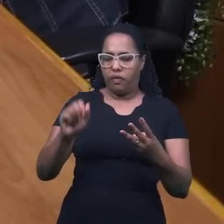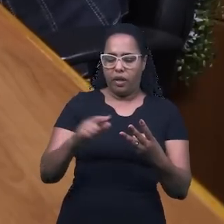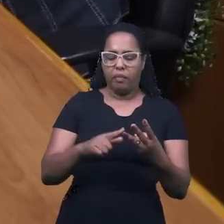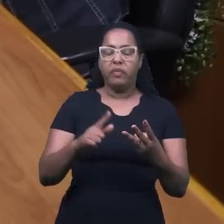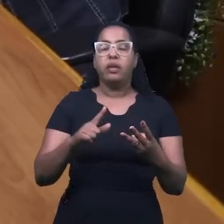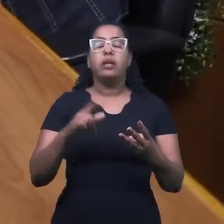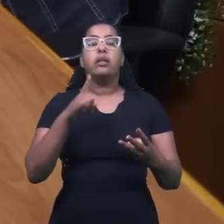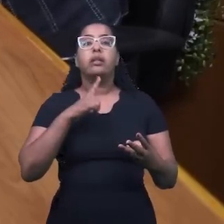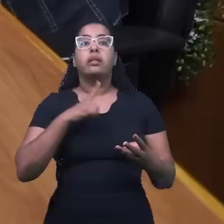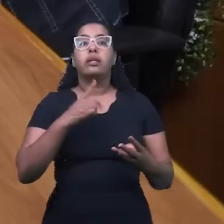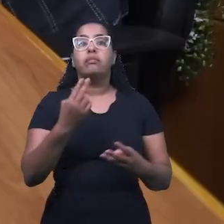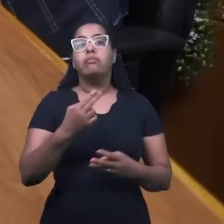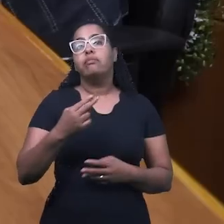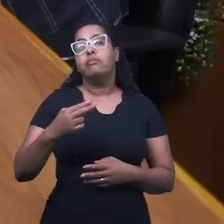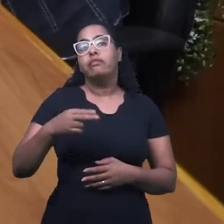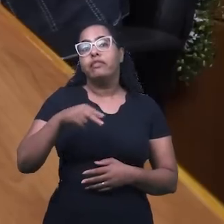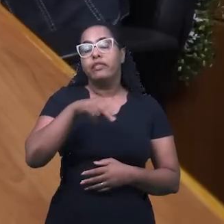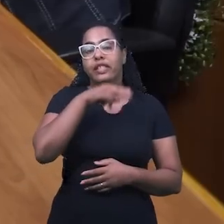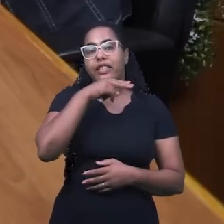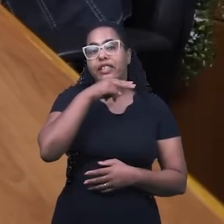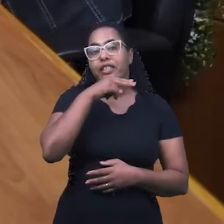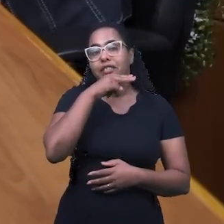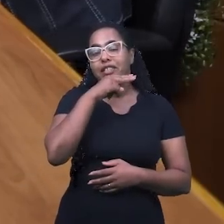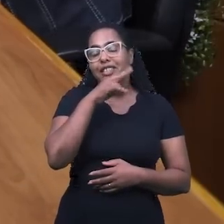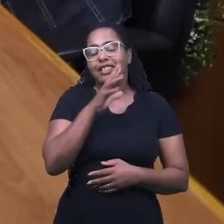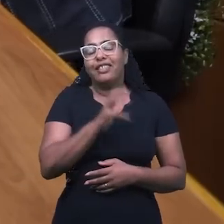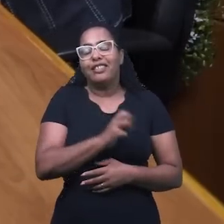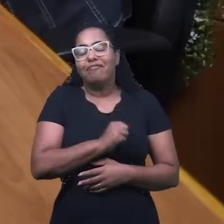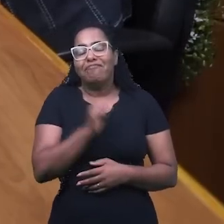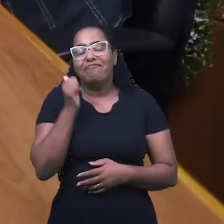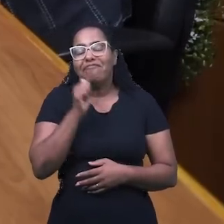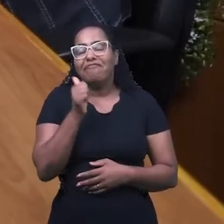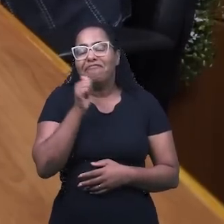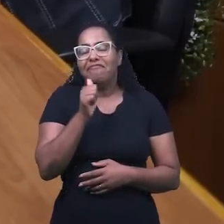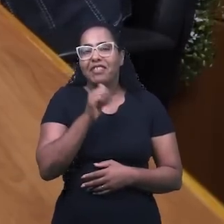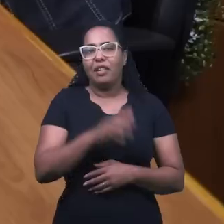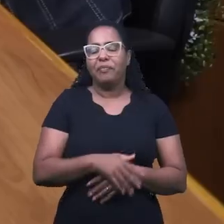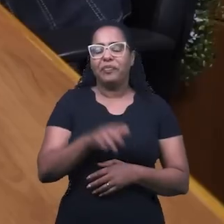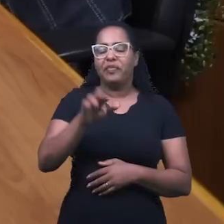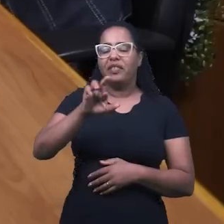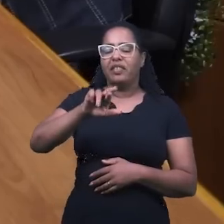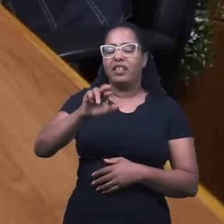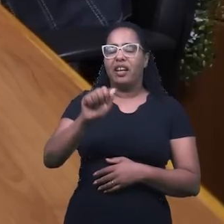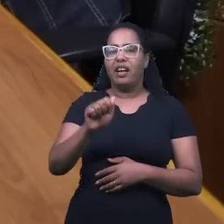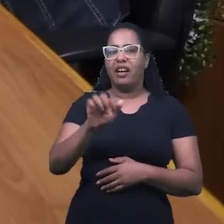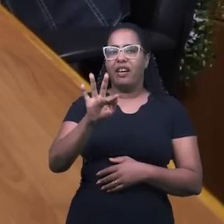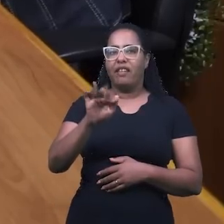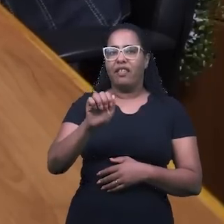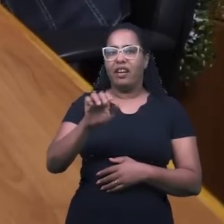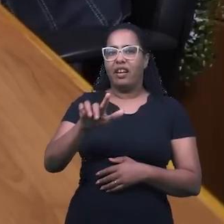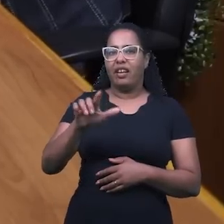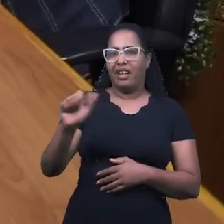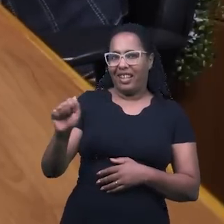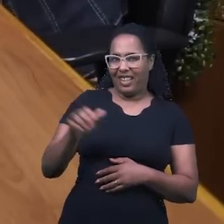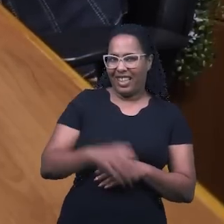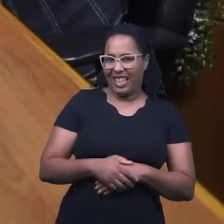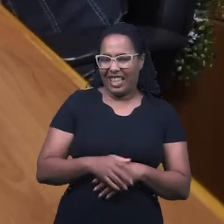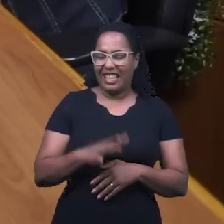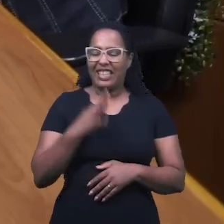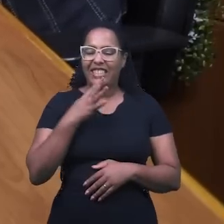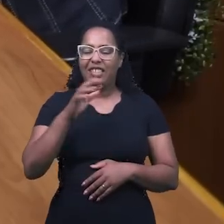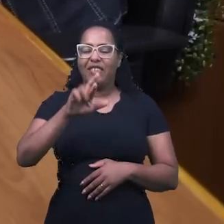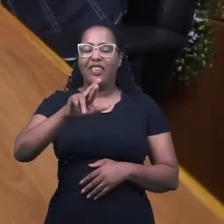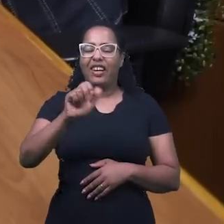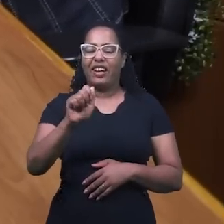e Emílio, e a minha neta maravilhosa, paixão da nossa vida, né? Rafaela. É conhecida